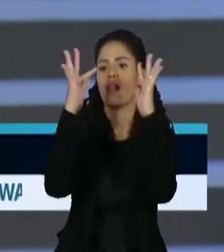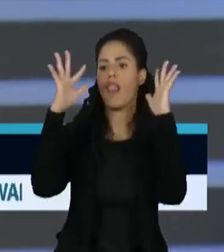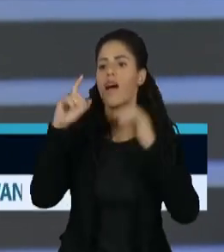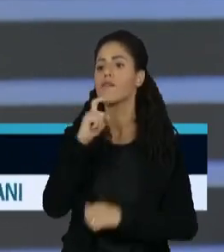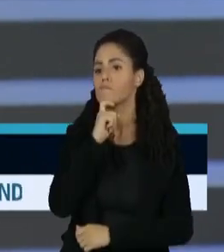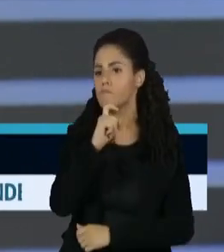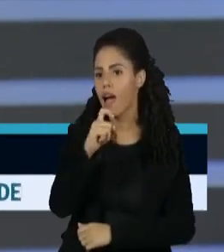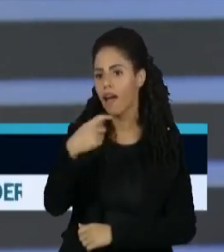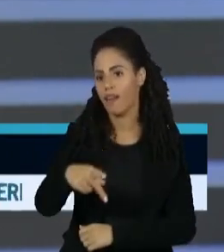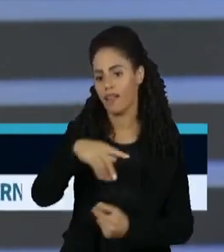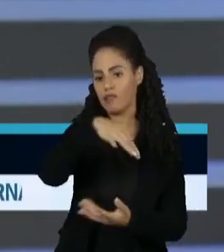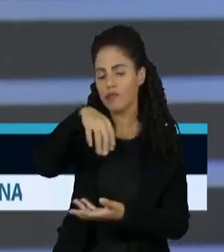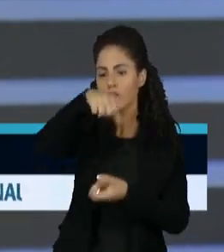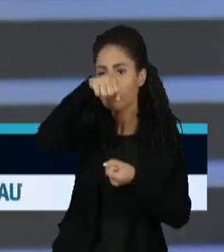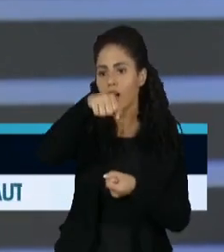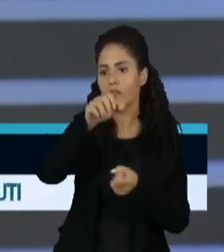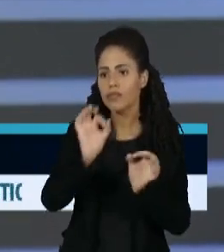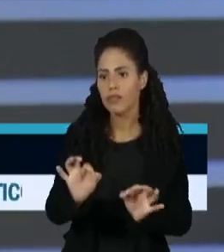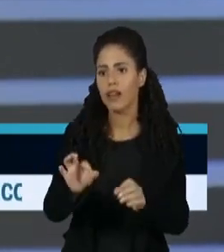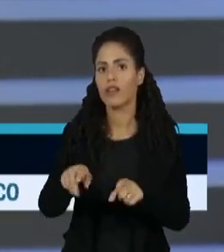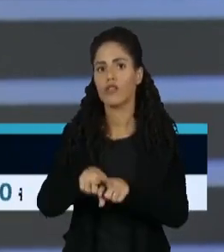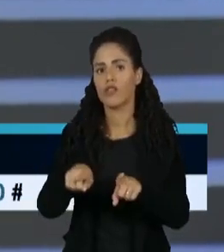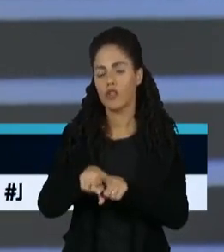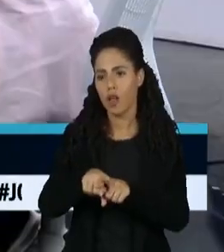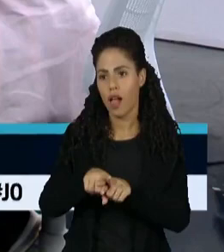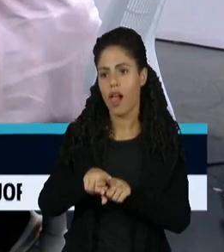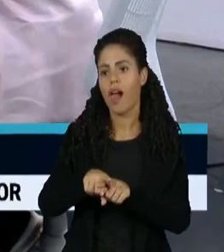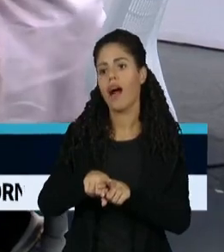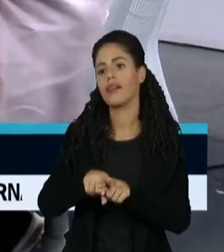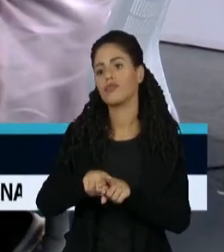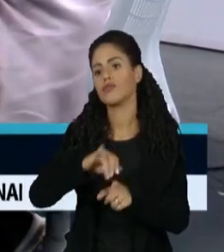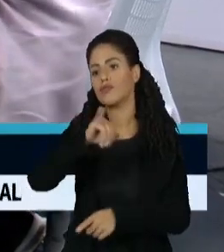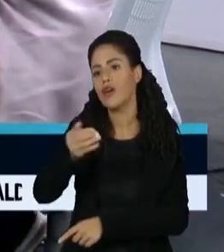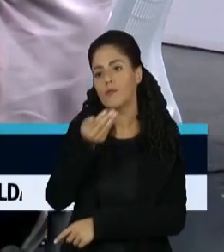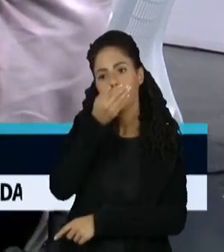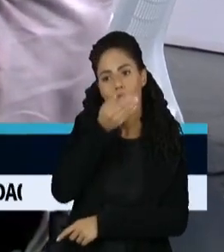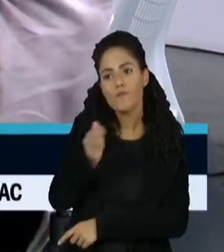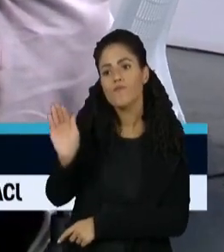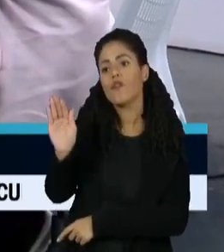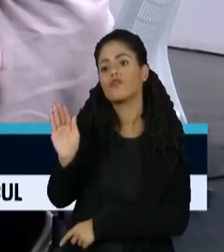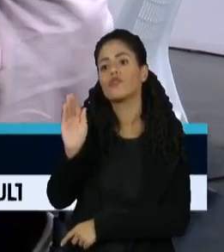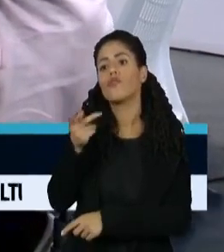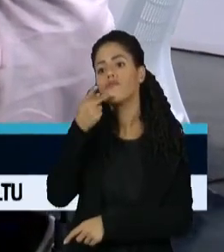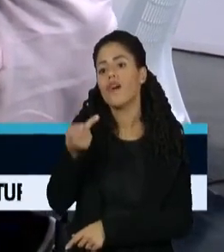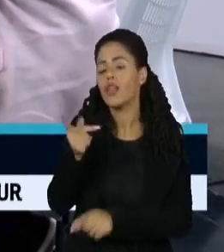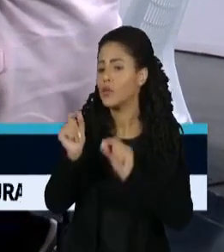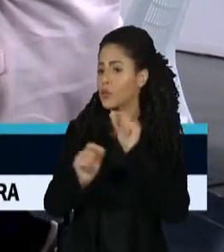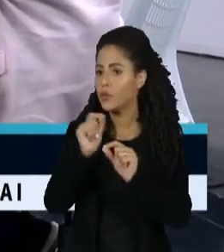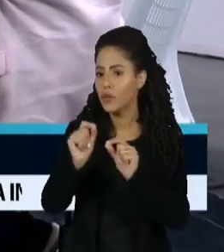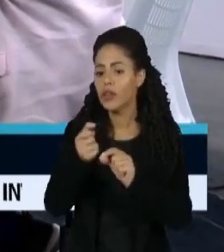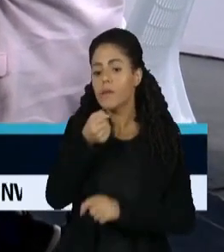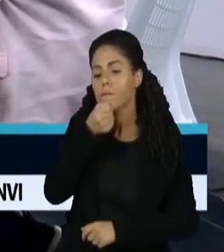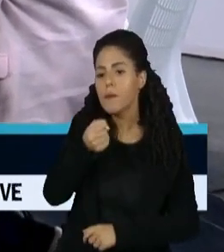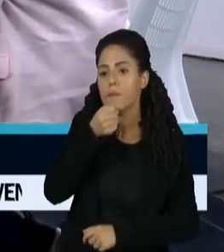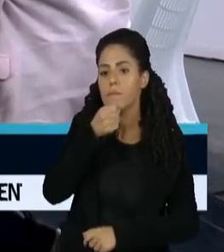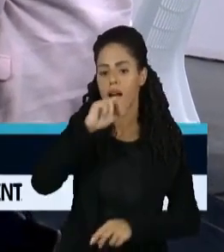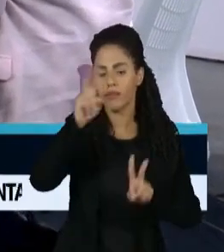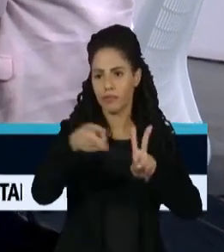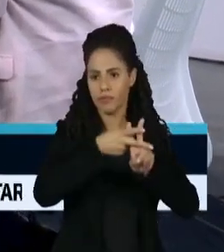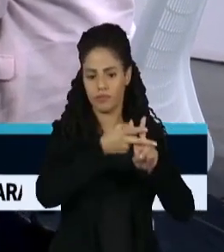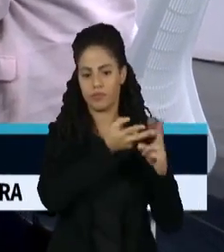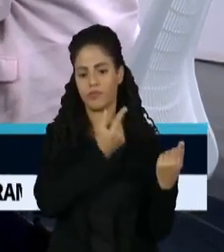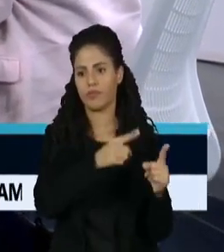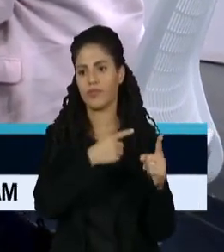Tasso Azevedo, como diz o Jô Soares, sem querer fazer propaganda, mas já fazendo, que é o entrevistado do Provoca. É